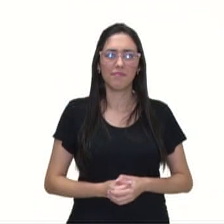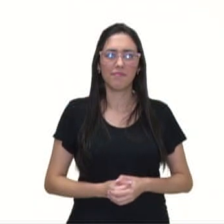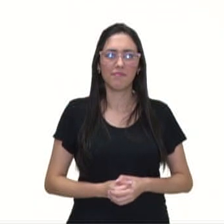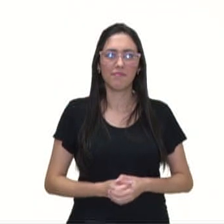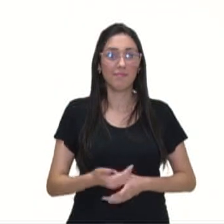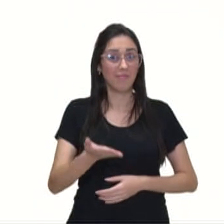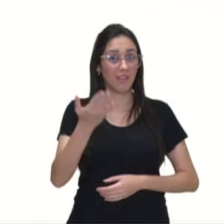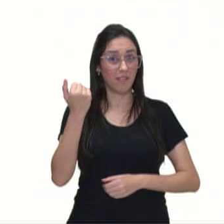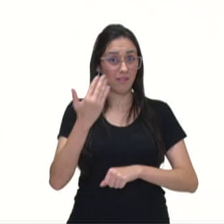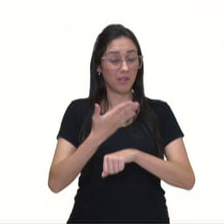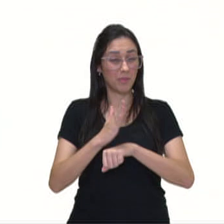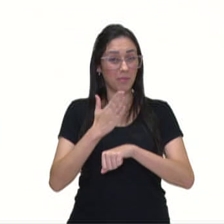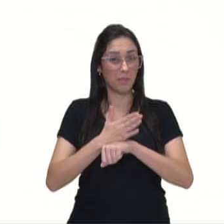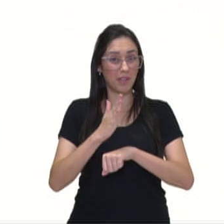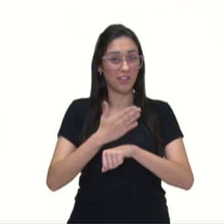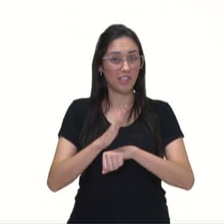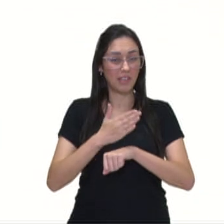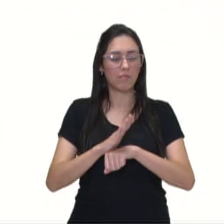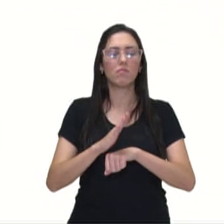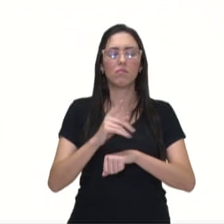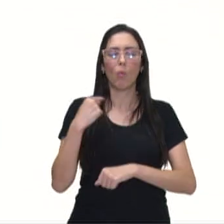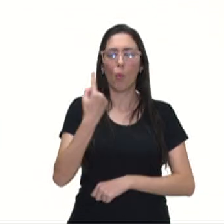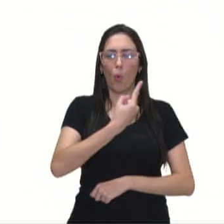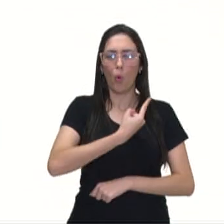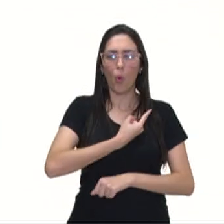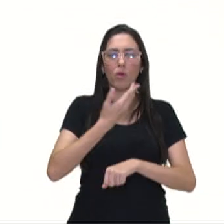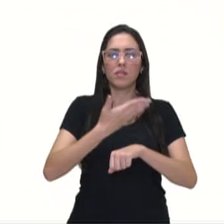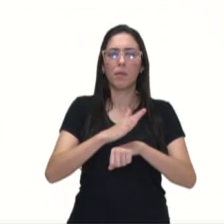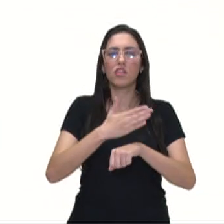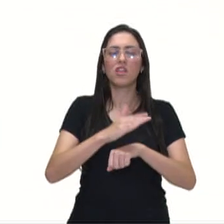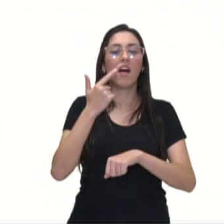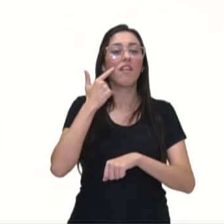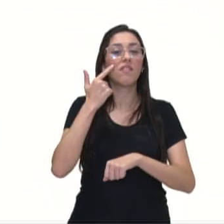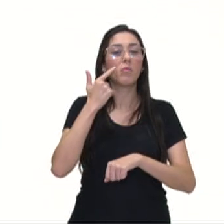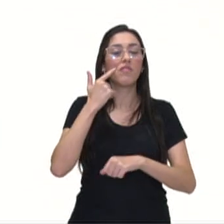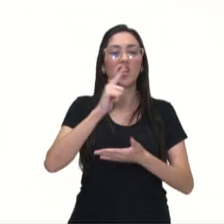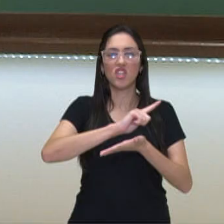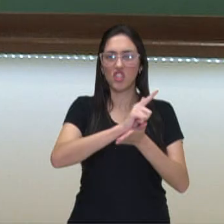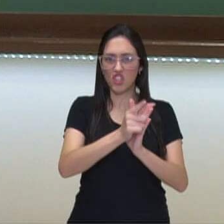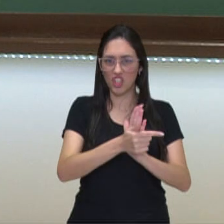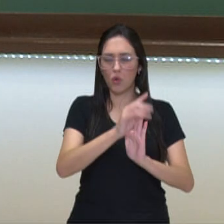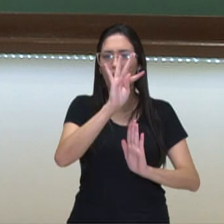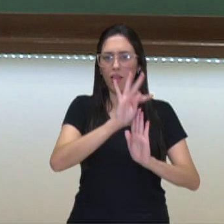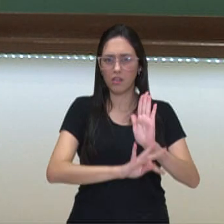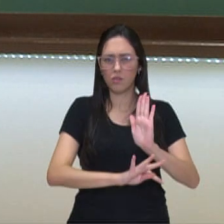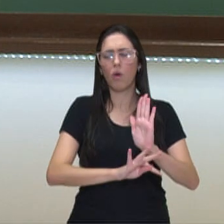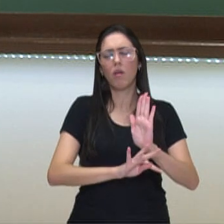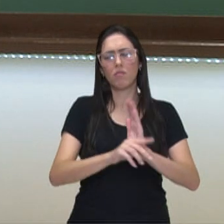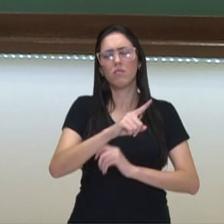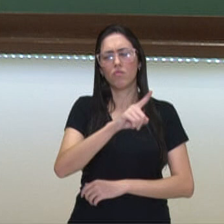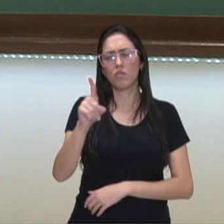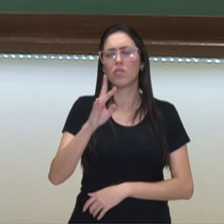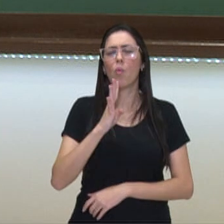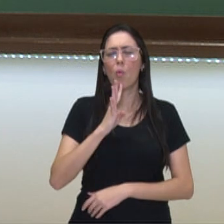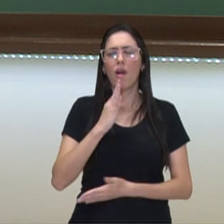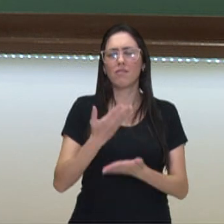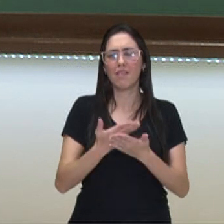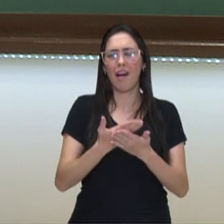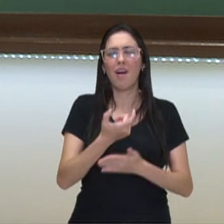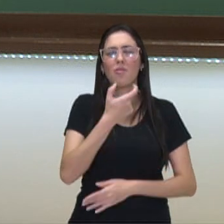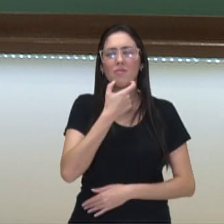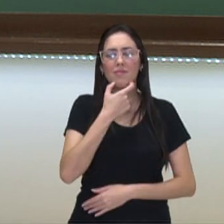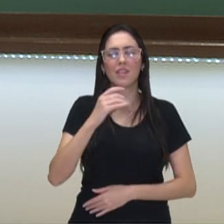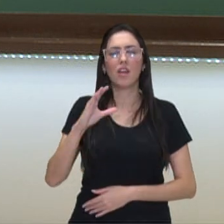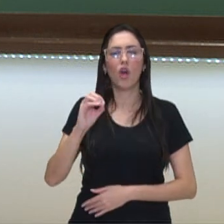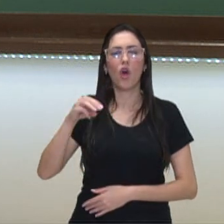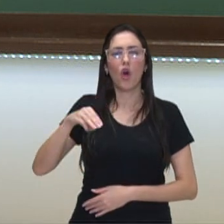Let's practice. Para a gente praticar, vamos ver um gênero textual que é muito comum nas aulas de inglês. É a comic